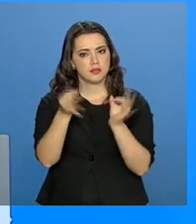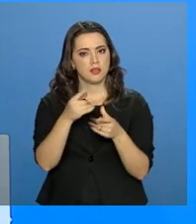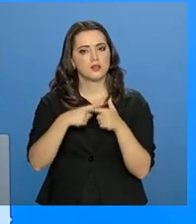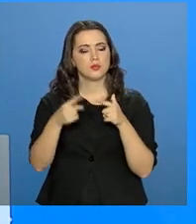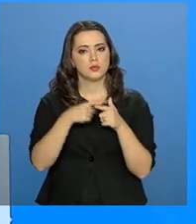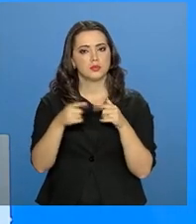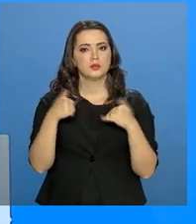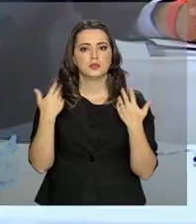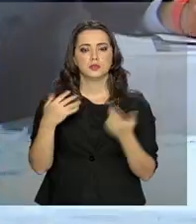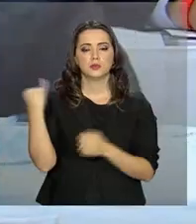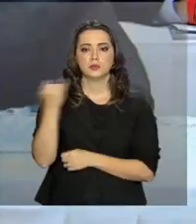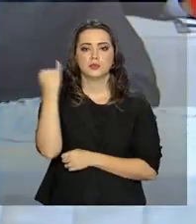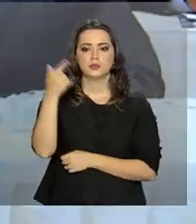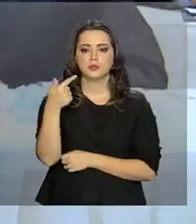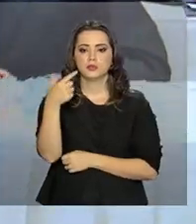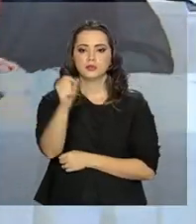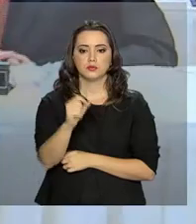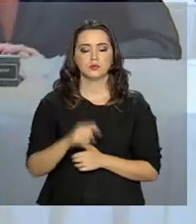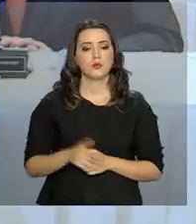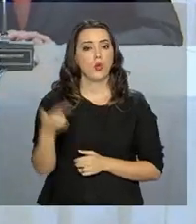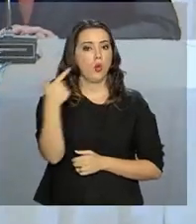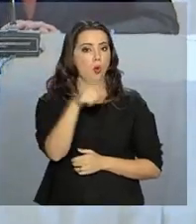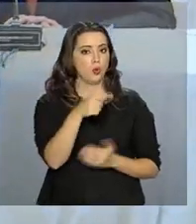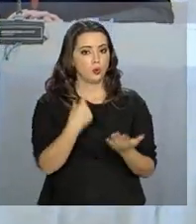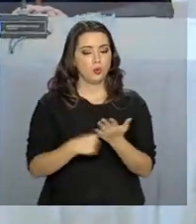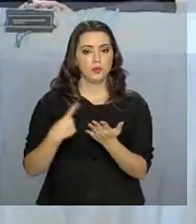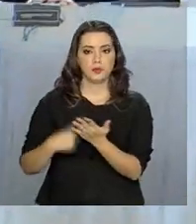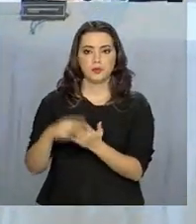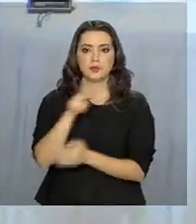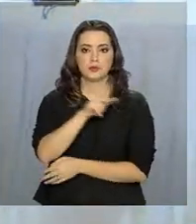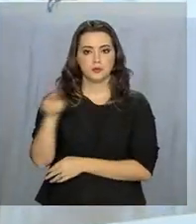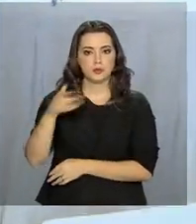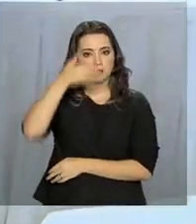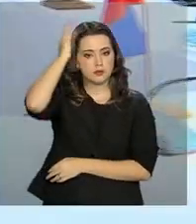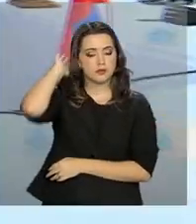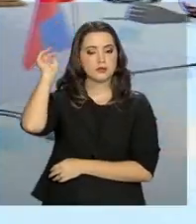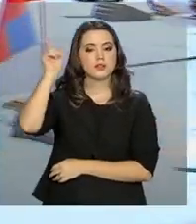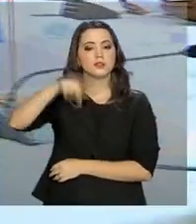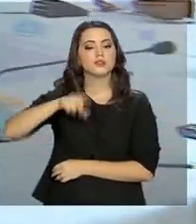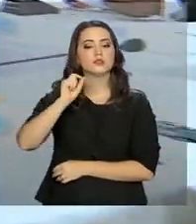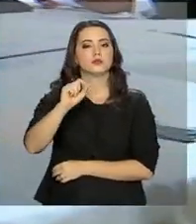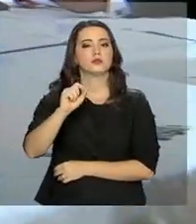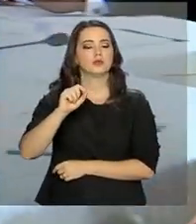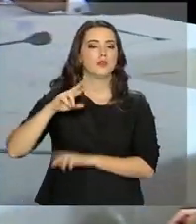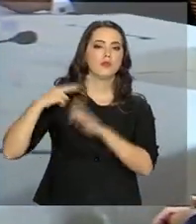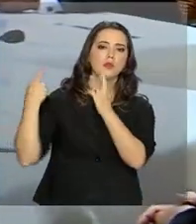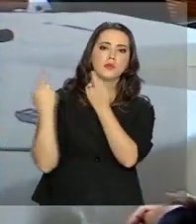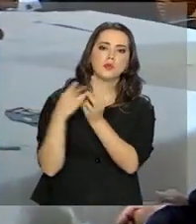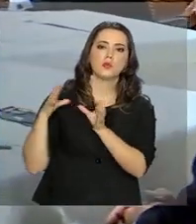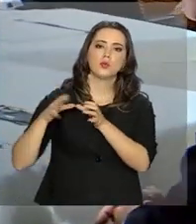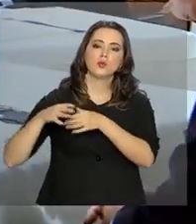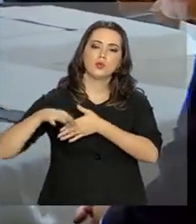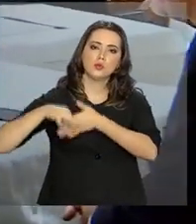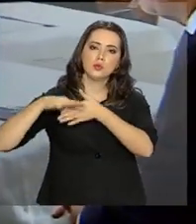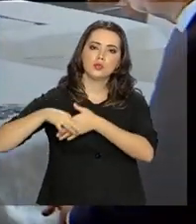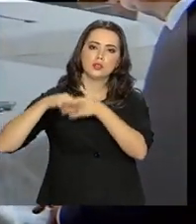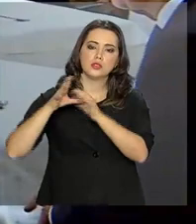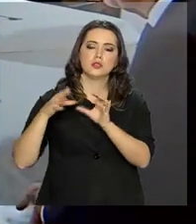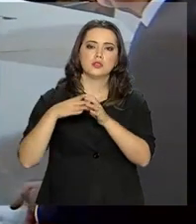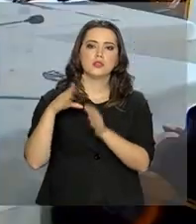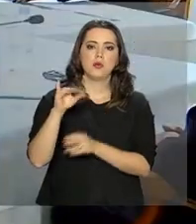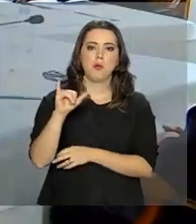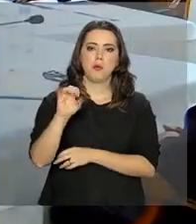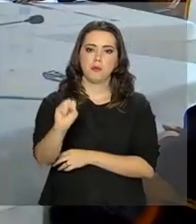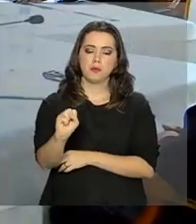a importância do G20. Outro compromisso do presidente Michel Temer em Buenos Aires foi uma reunião com líderes do BRICS, grupo